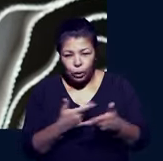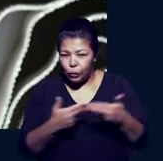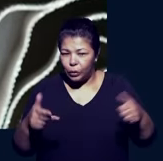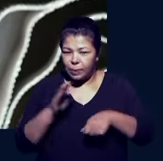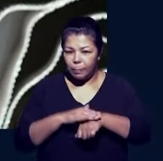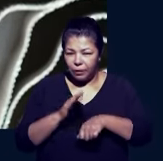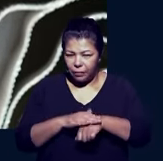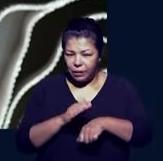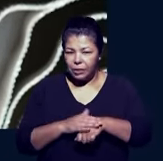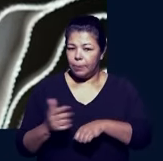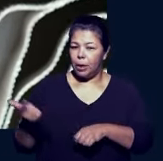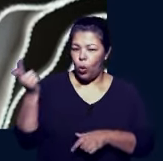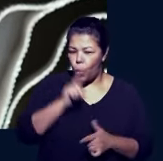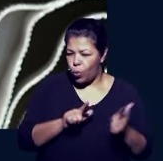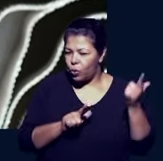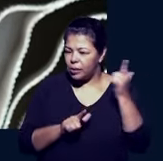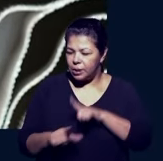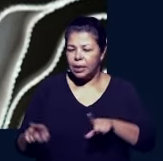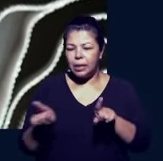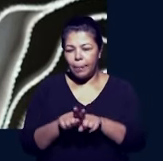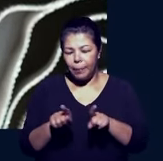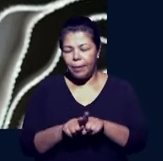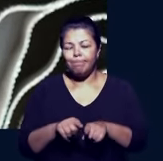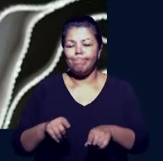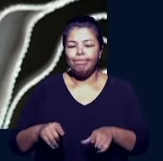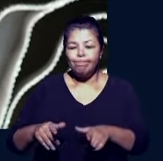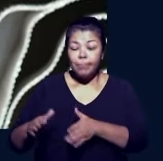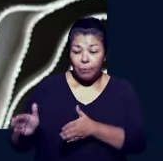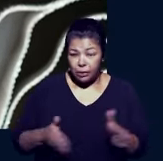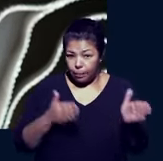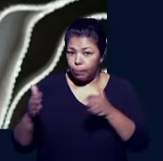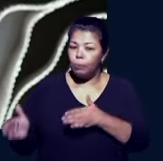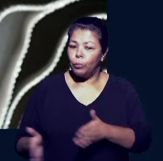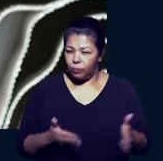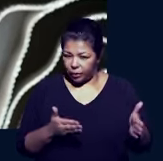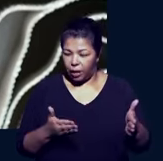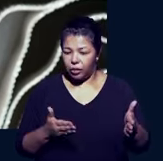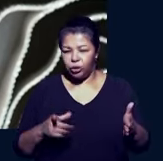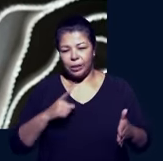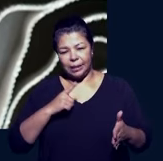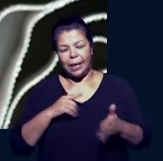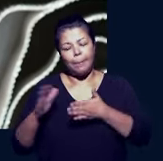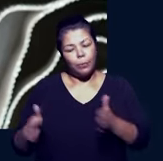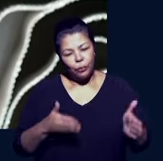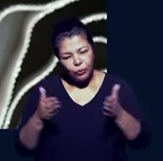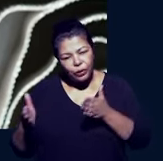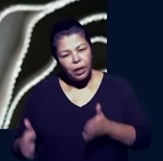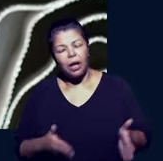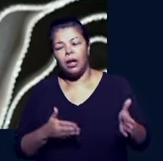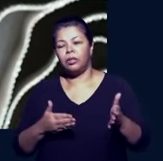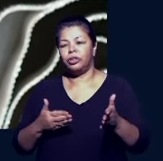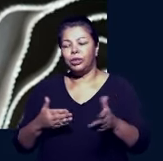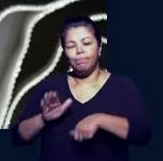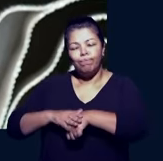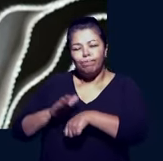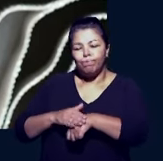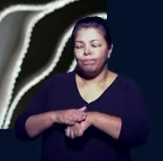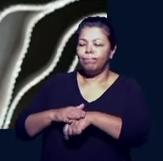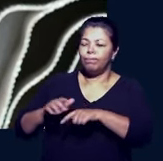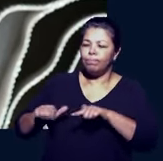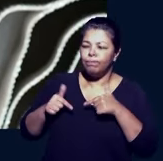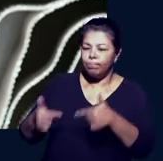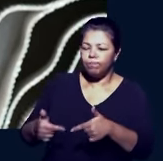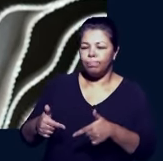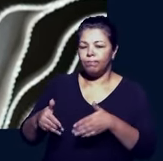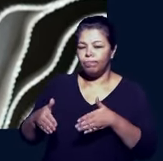tempos de ciclo E permitir com que você ganhe produtividade nesses vários modais né o Brasil tem a produtividade rodoviária tem que ganhar produtividade Ferroviária tem que ganhar